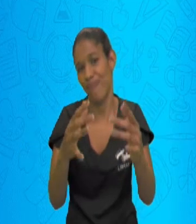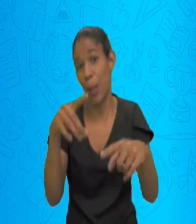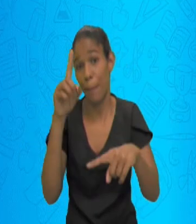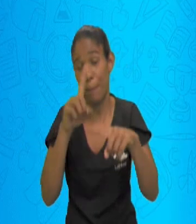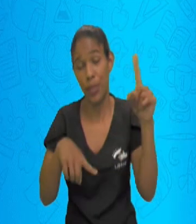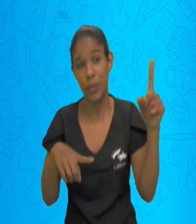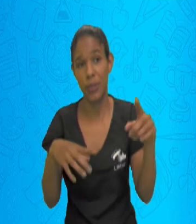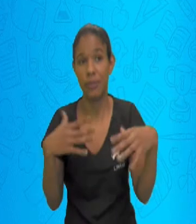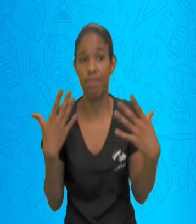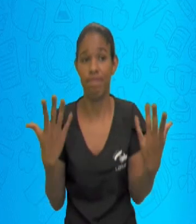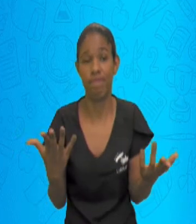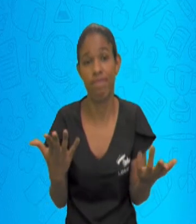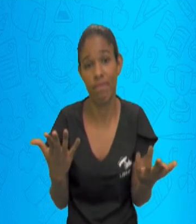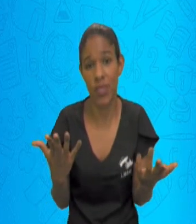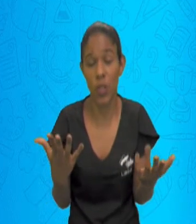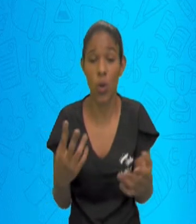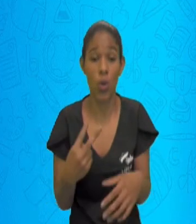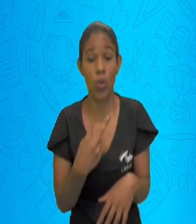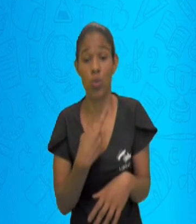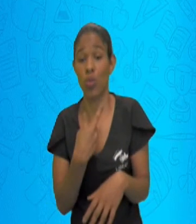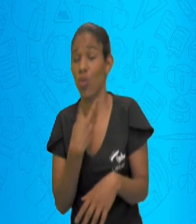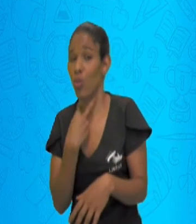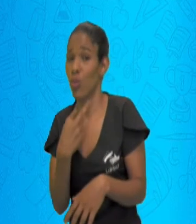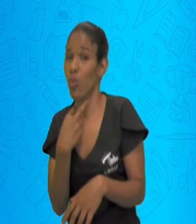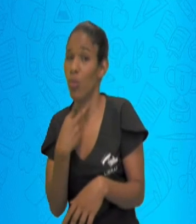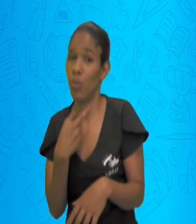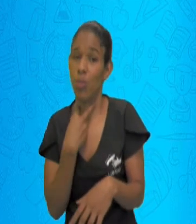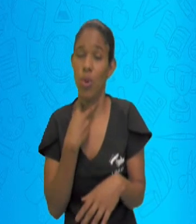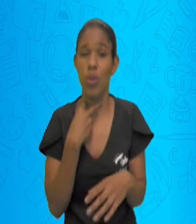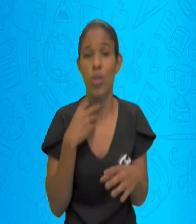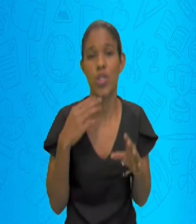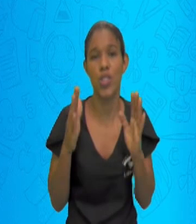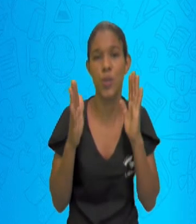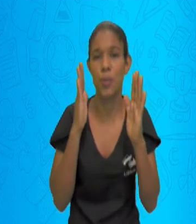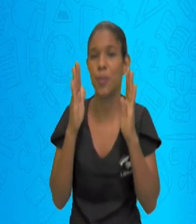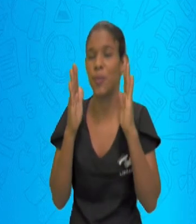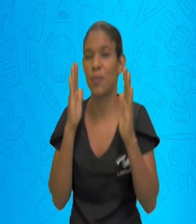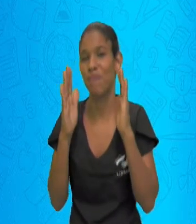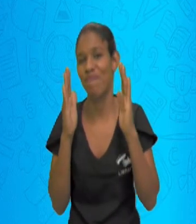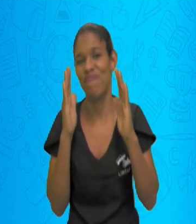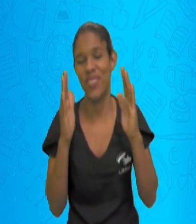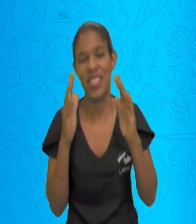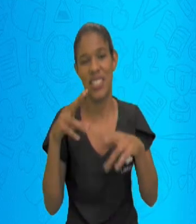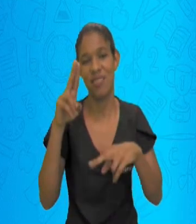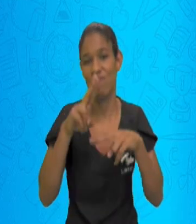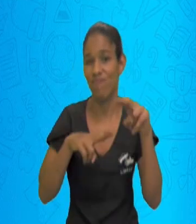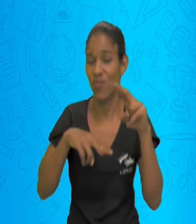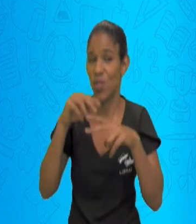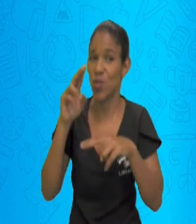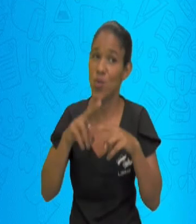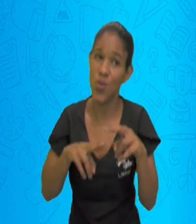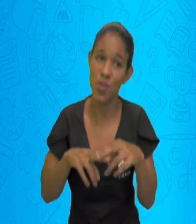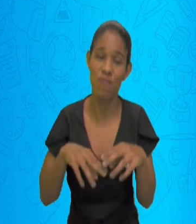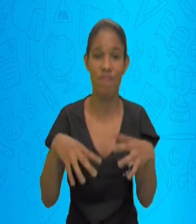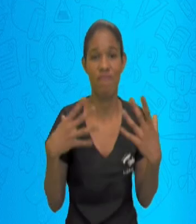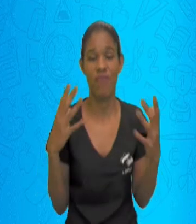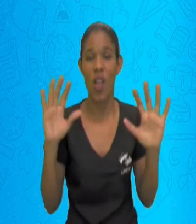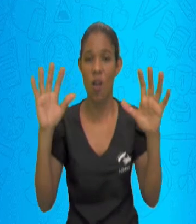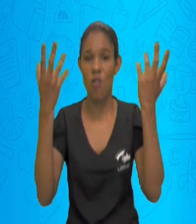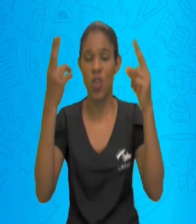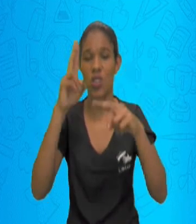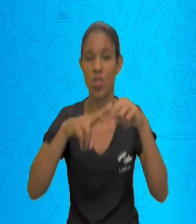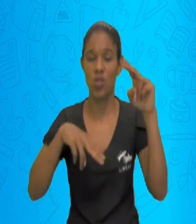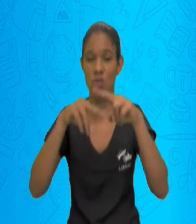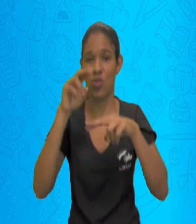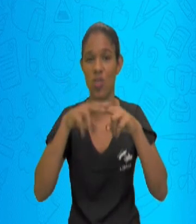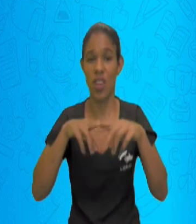festa do padroeiro da cidade, a festa e as barraquinhas de Santo Antônio. Mas vamos falar das festas juninas. As festas juninas